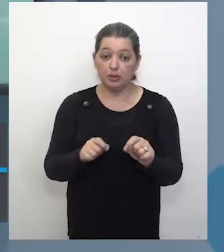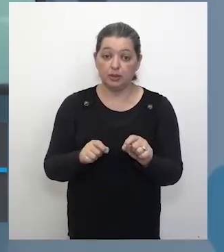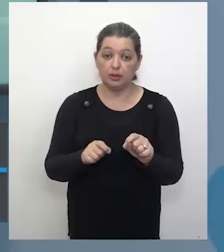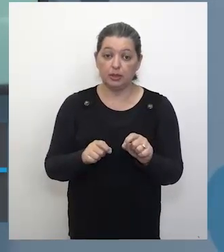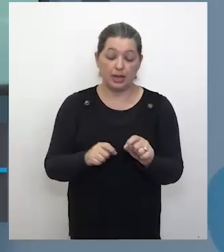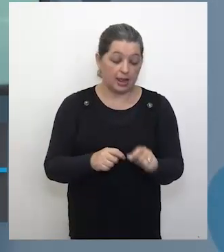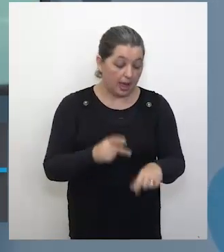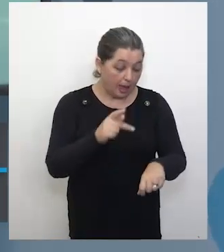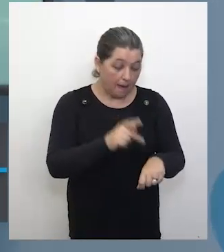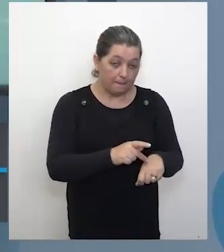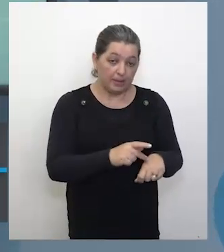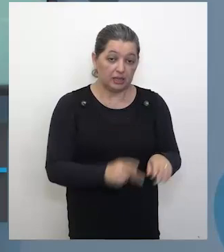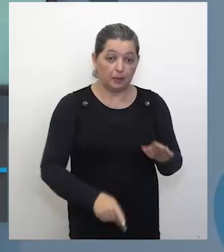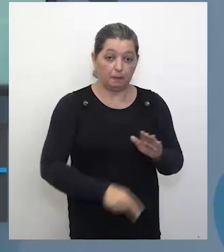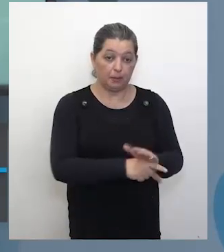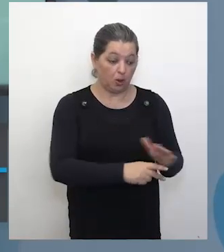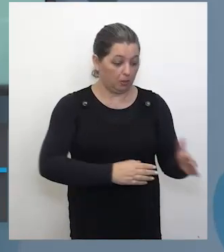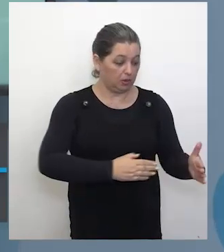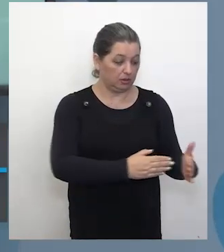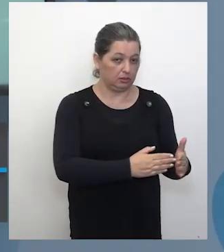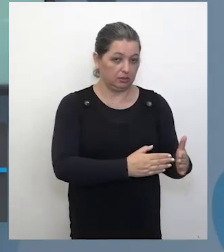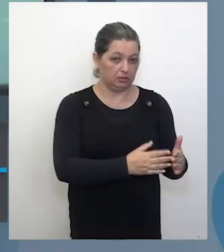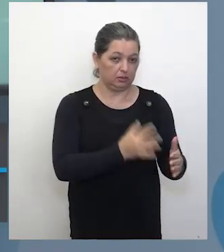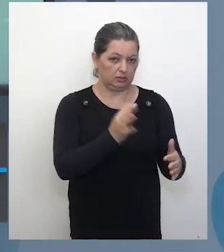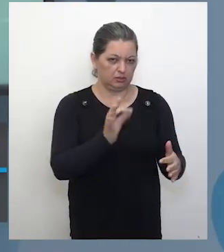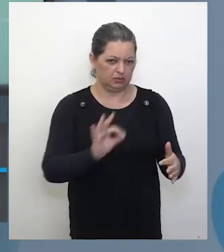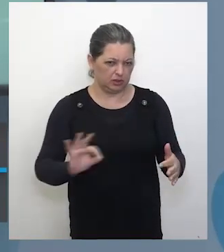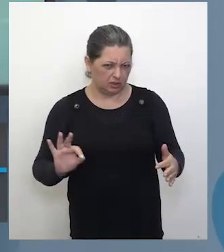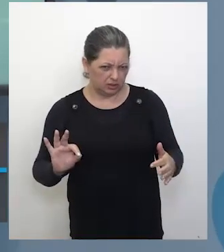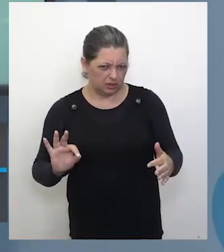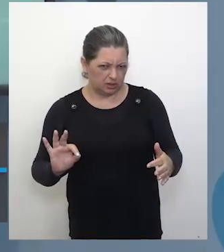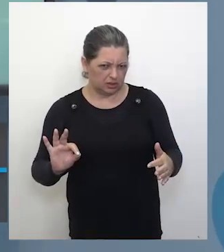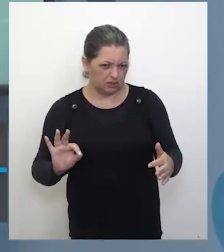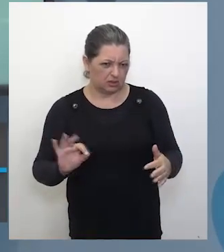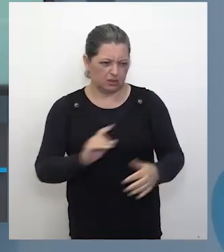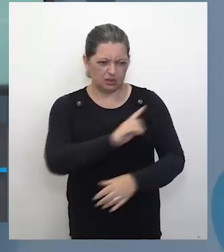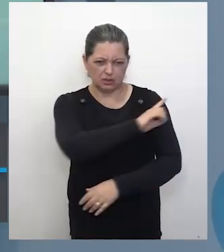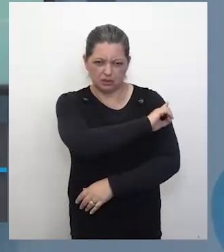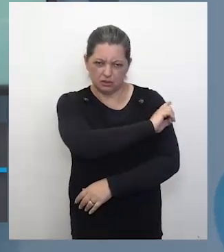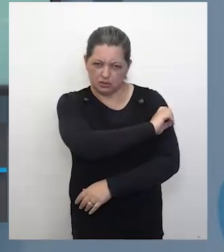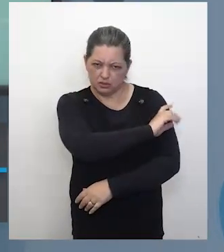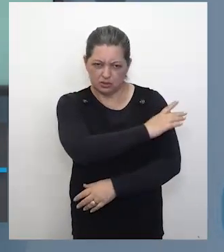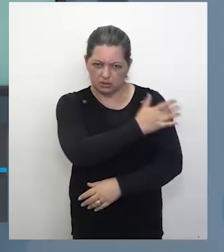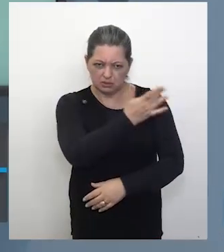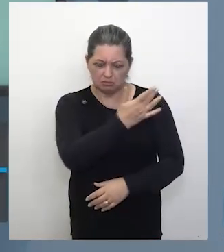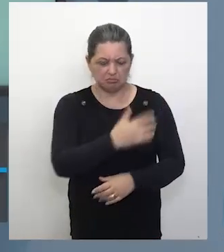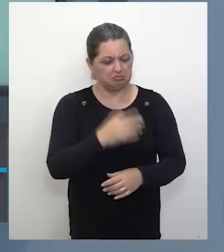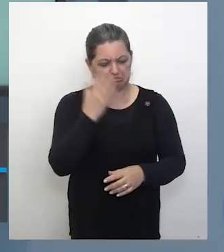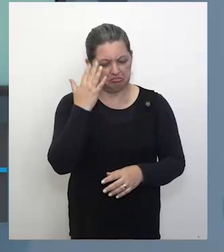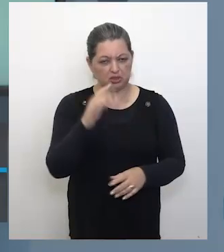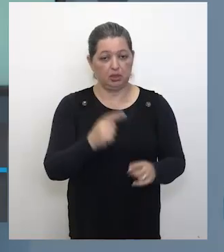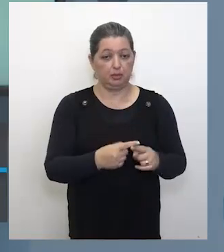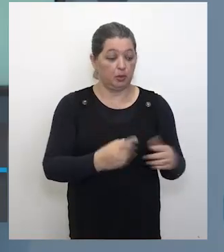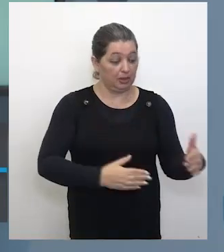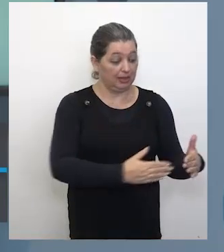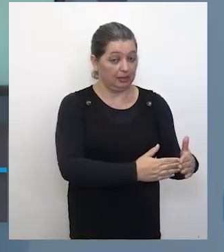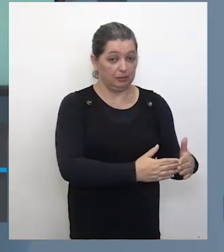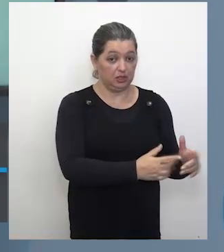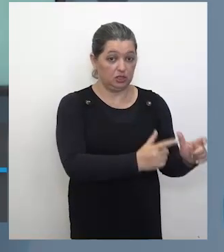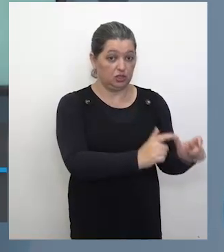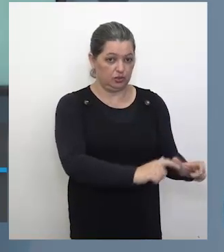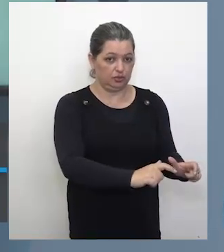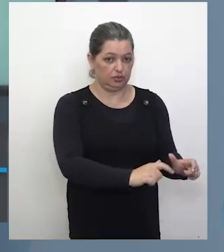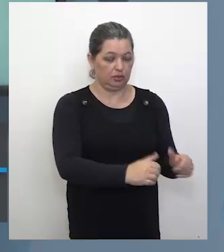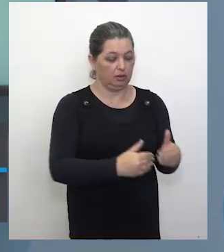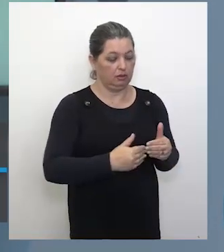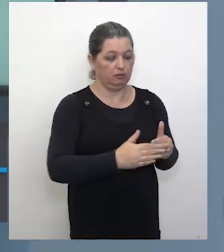o limite de território entre a França e eu acho que a Suíça, não lembro. Era um limite de território. Então, o que era uma